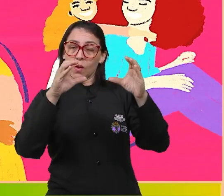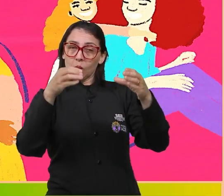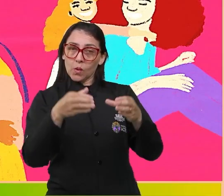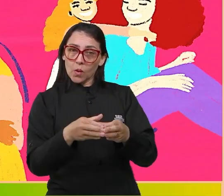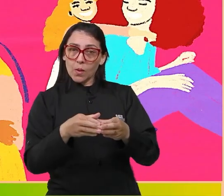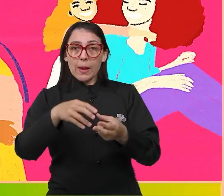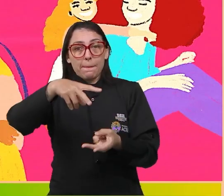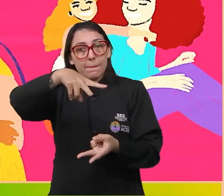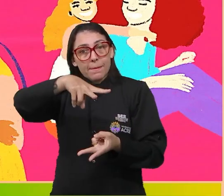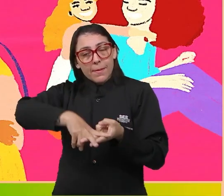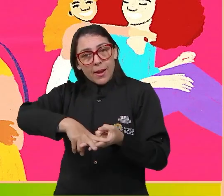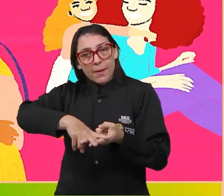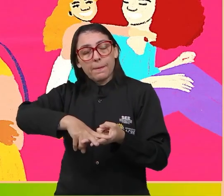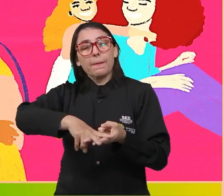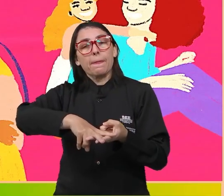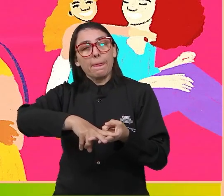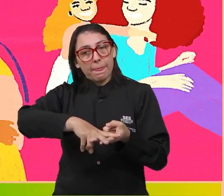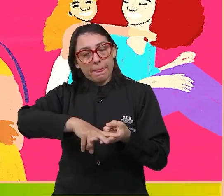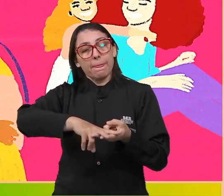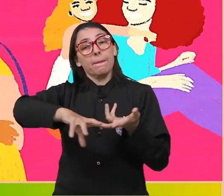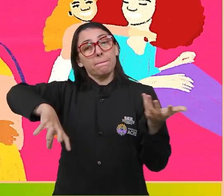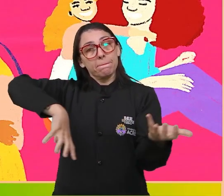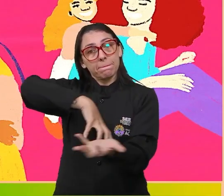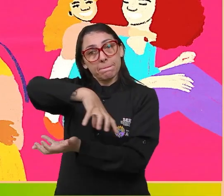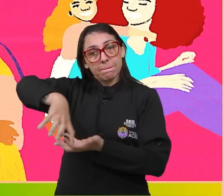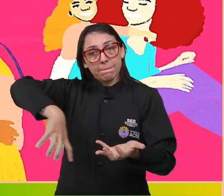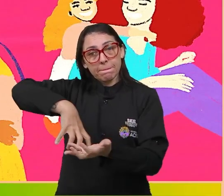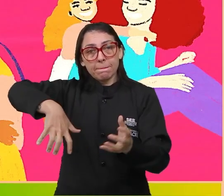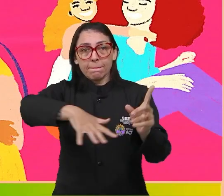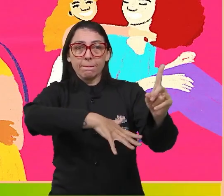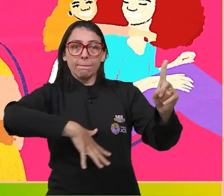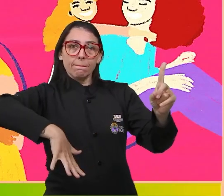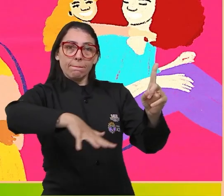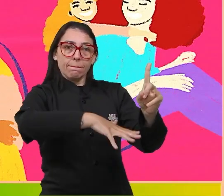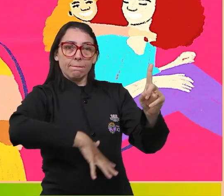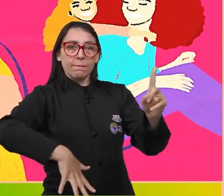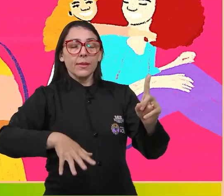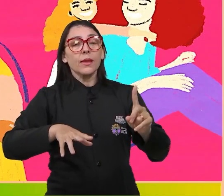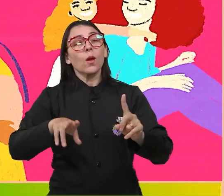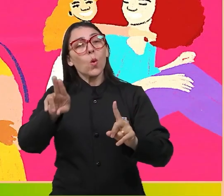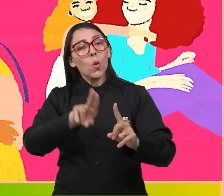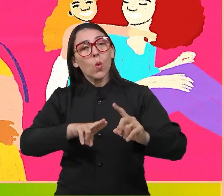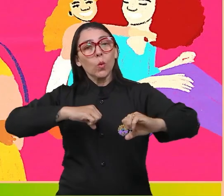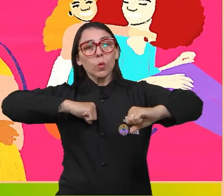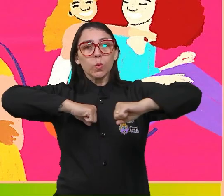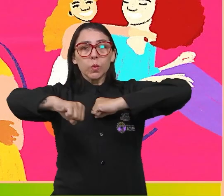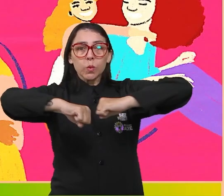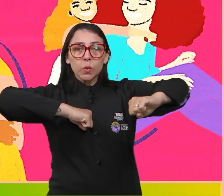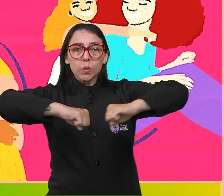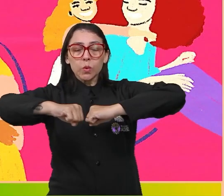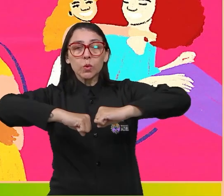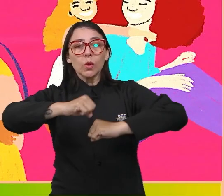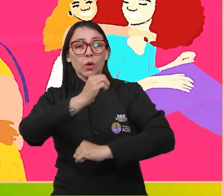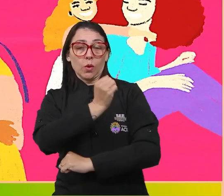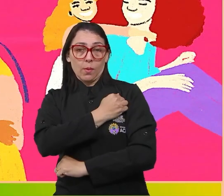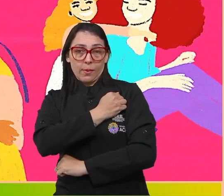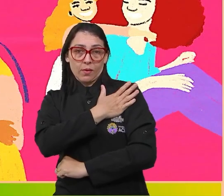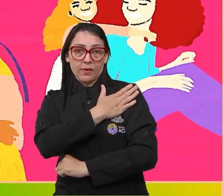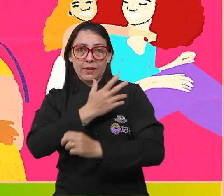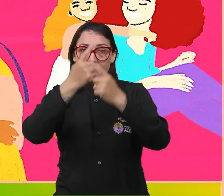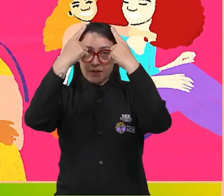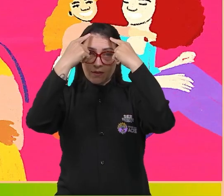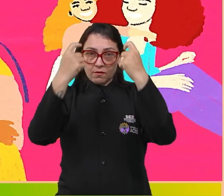escolas, comunidades, prisões, movimentos sociais, uso também em debates sobre